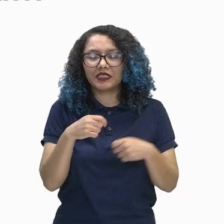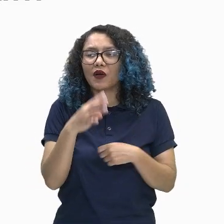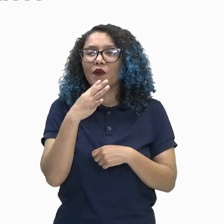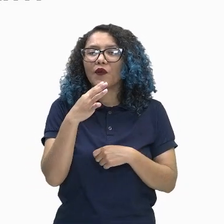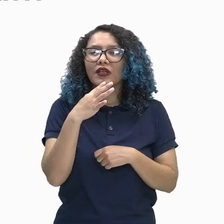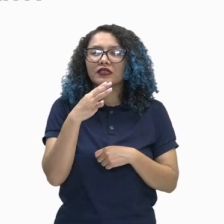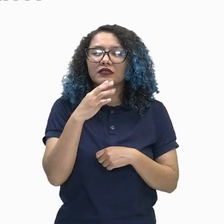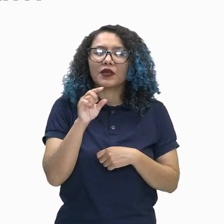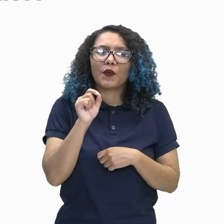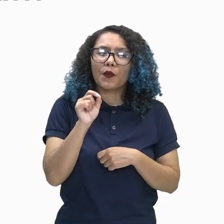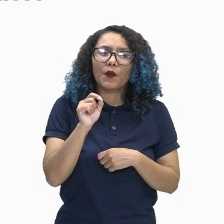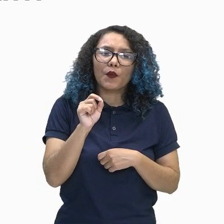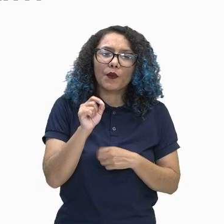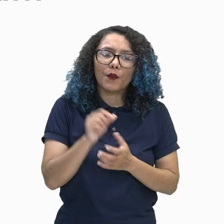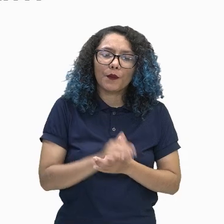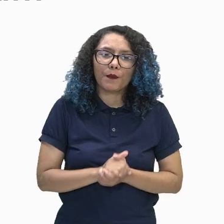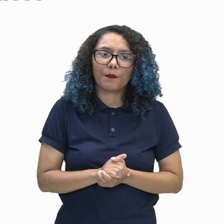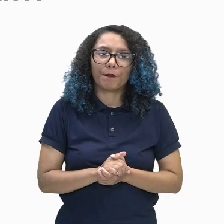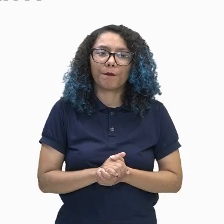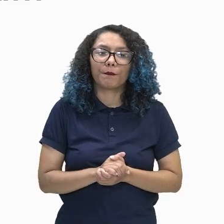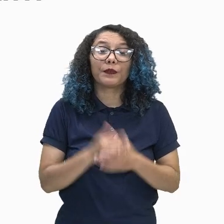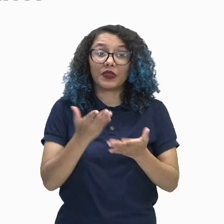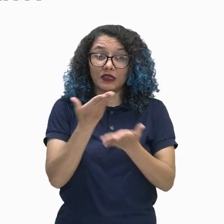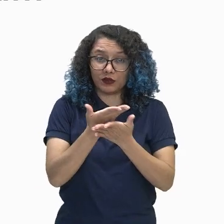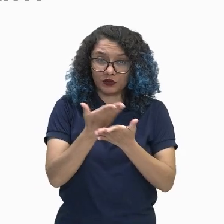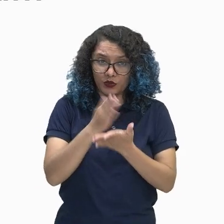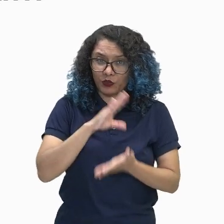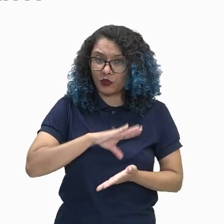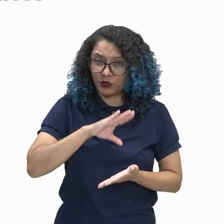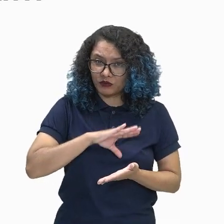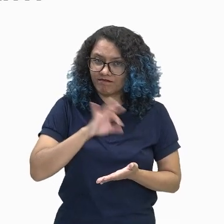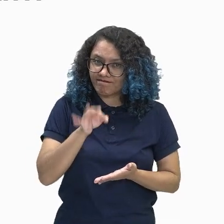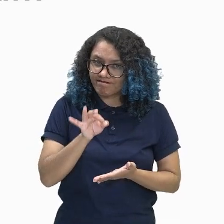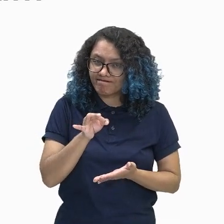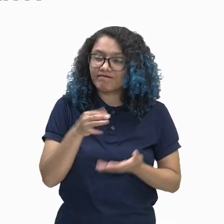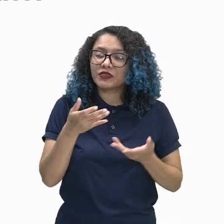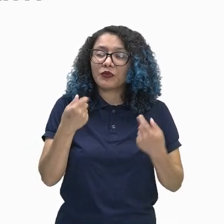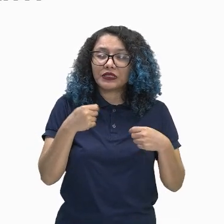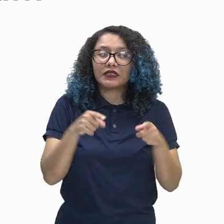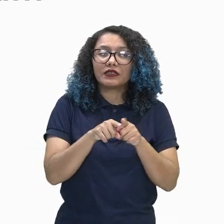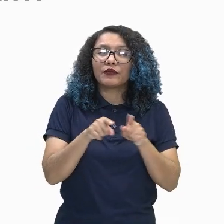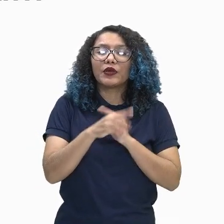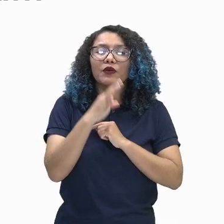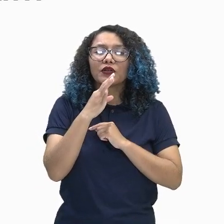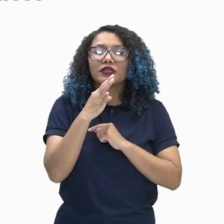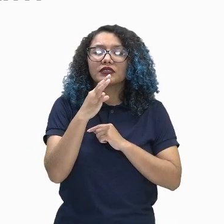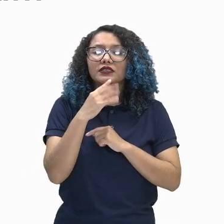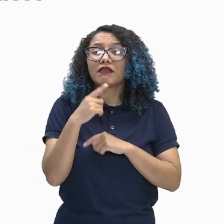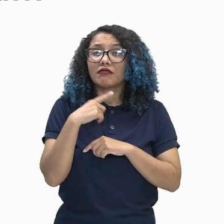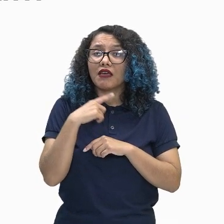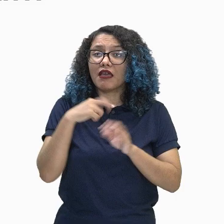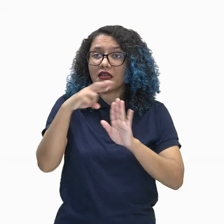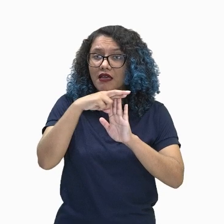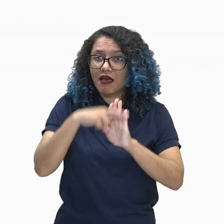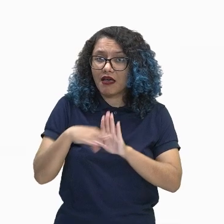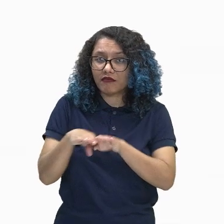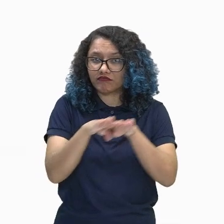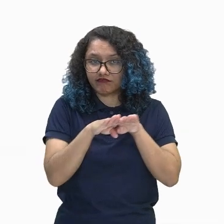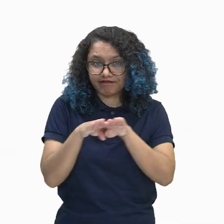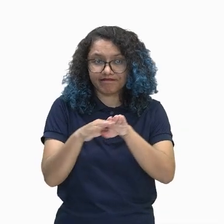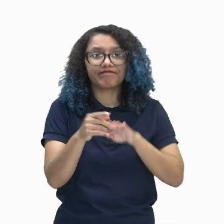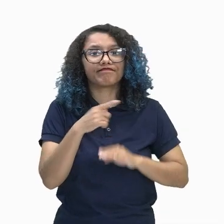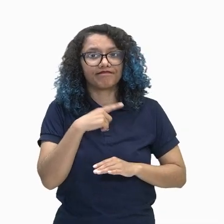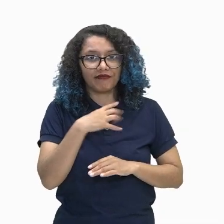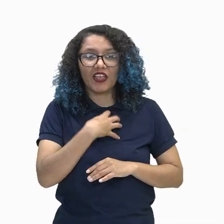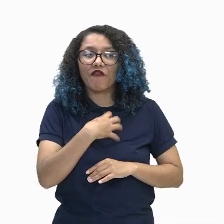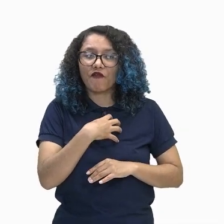como estamos estudando a língua portuguesa, nós precisamos saber também que existe a norma padrão da língua,